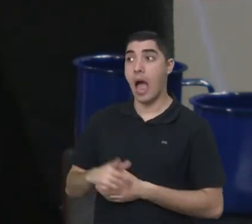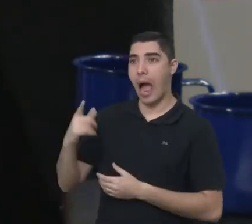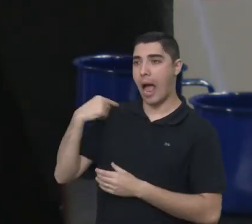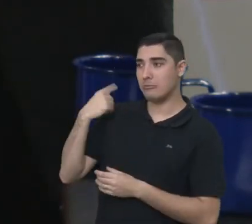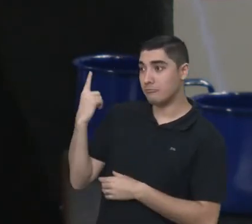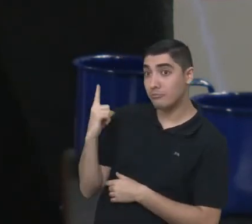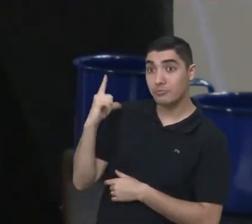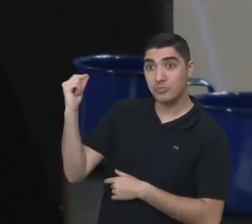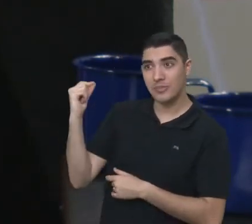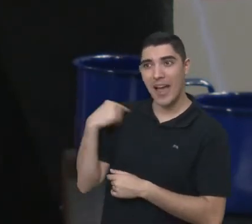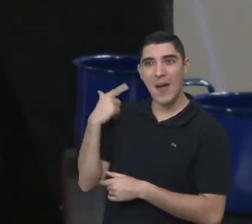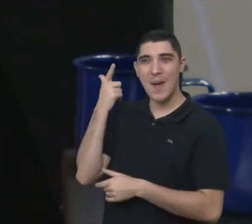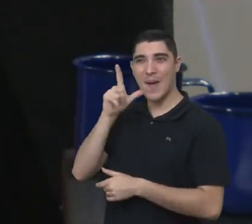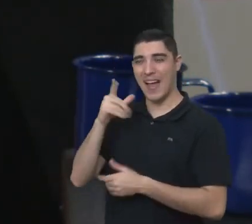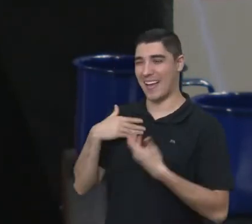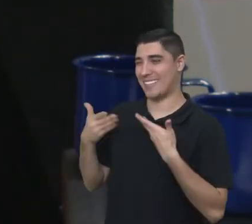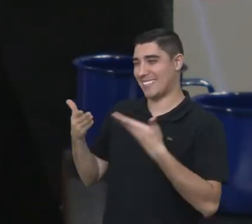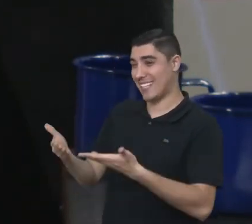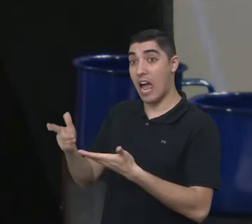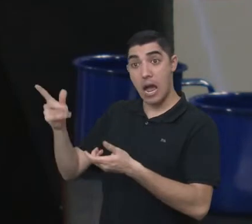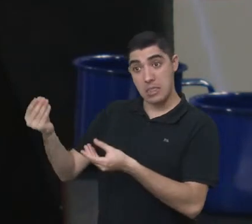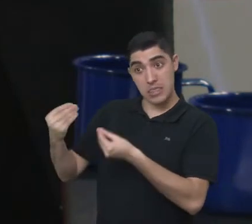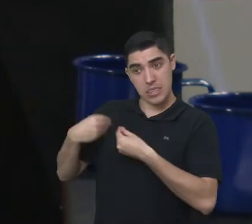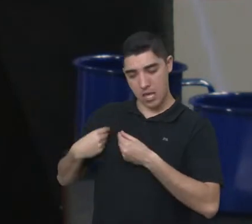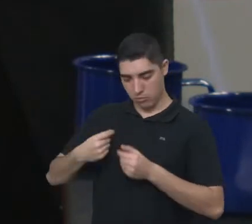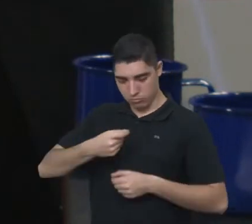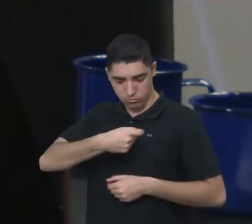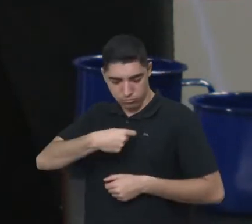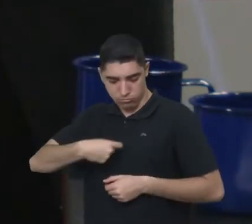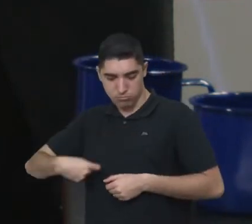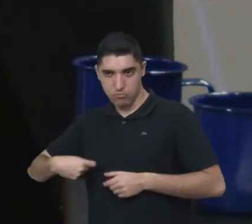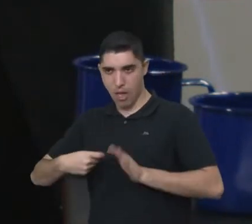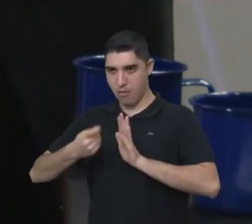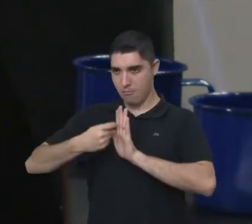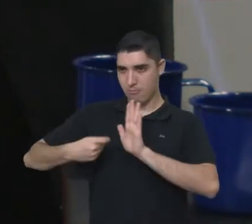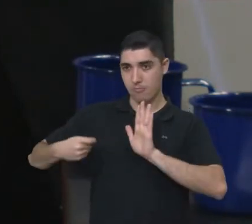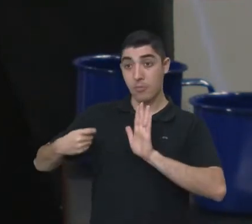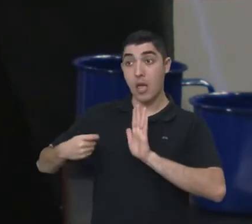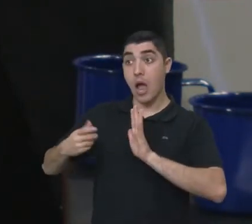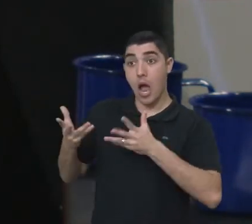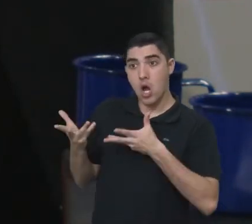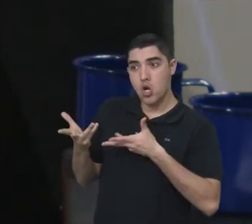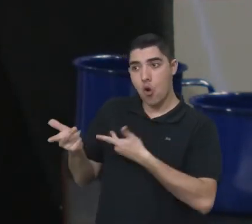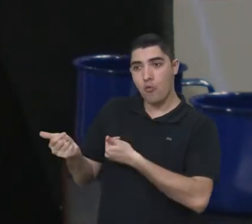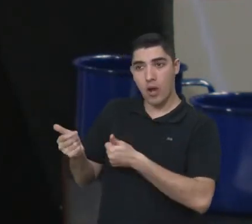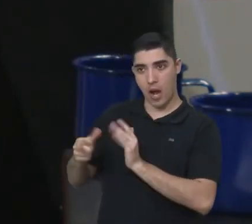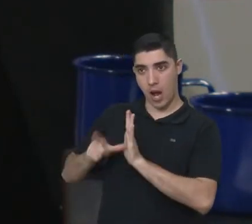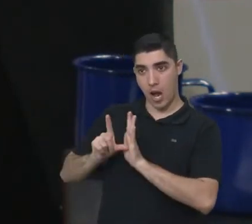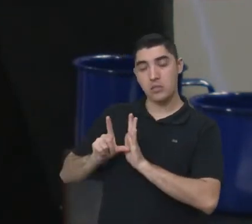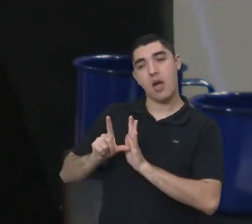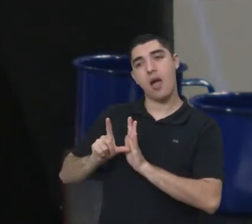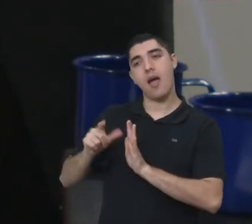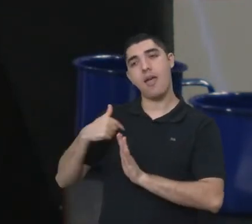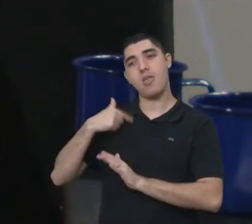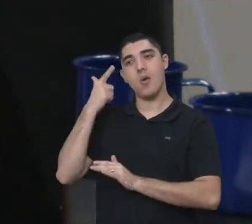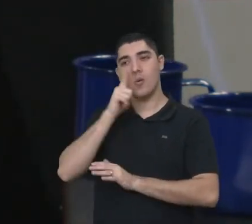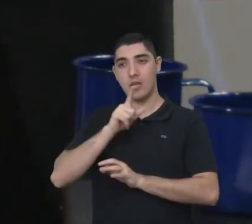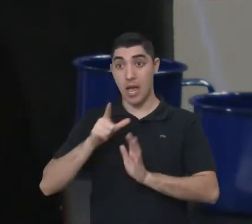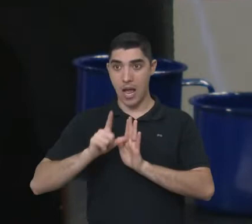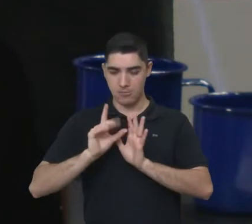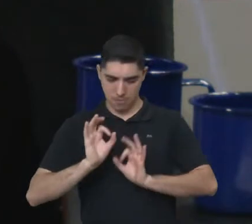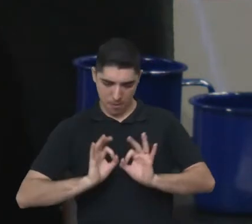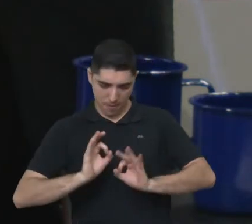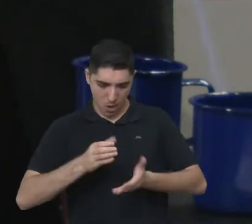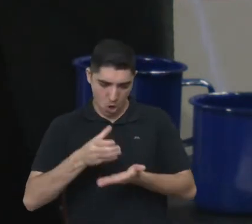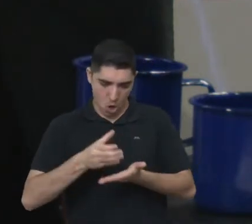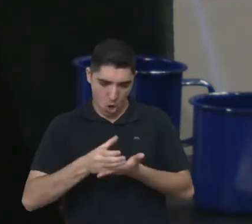fui lá, ganhei um autógrafo e como o convite foi antecipado, eu consegui então